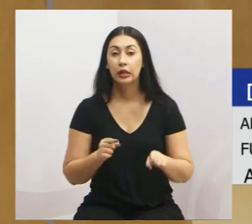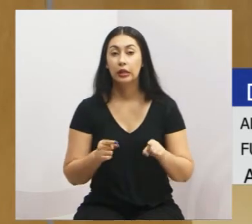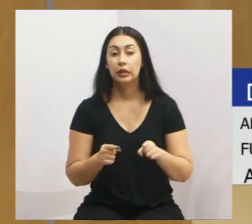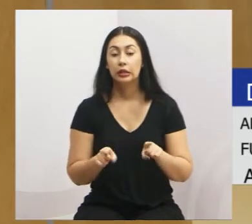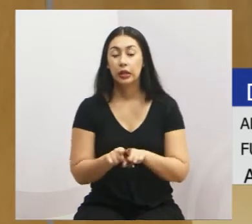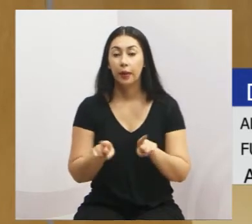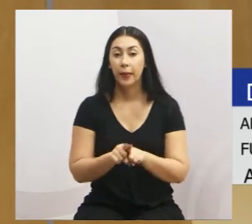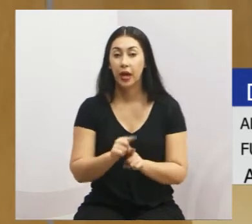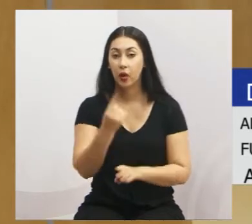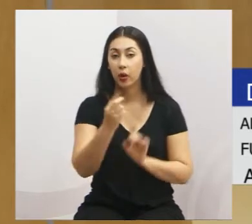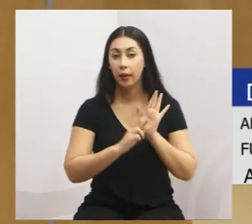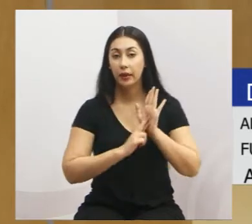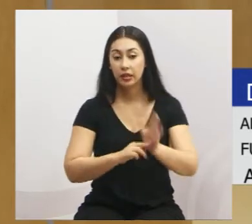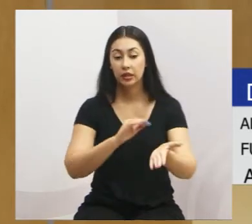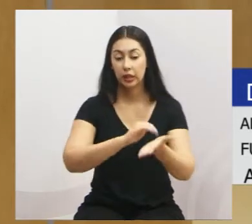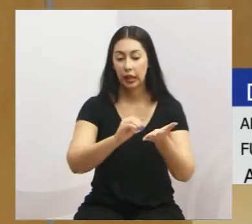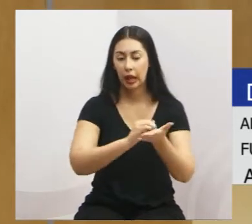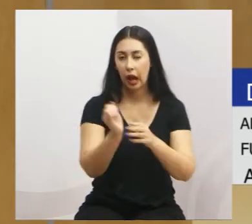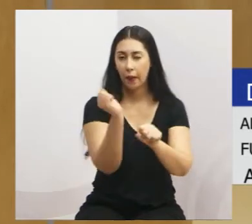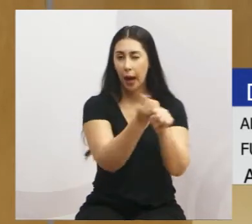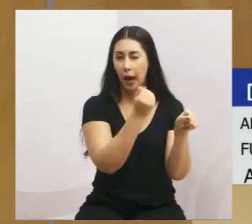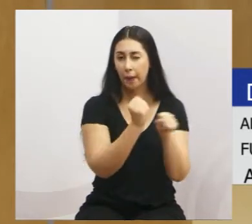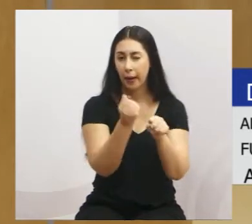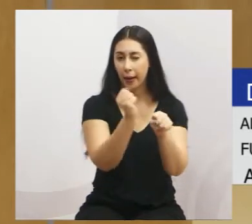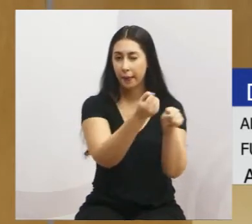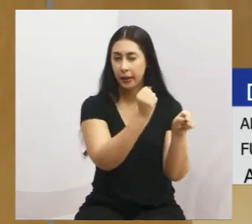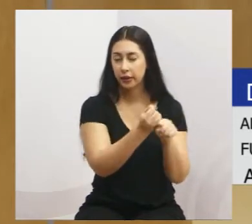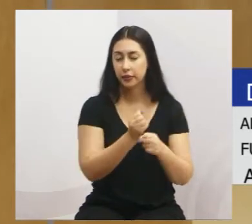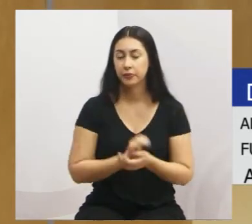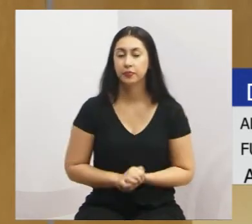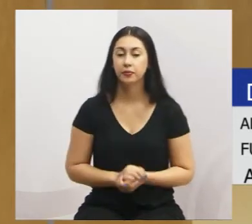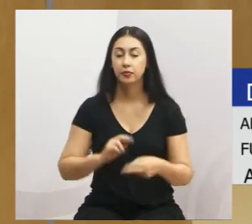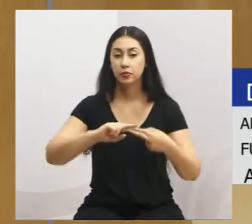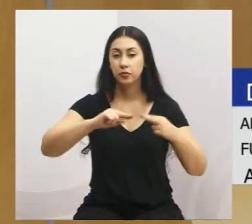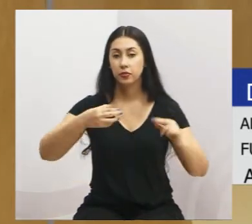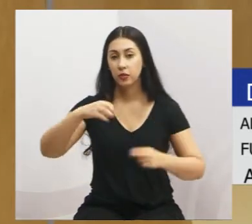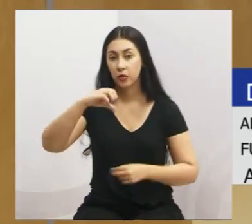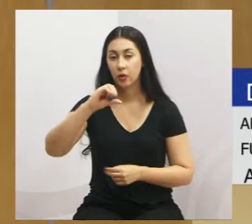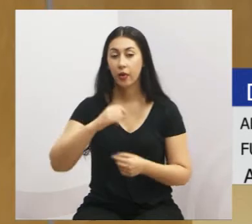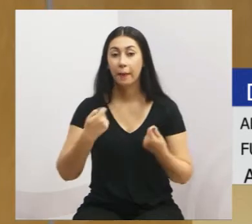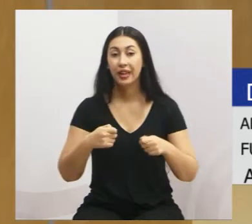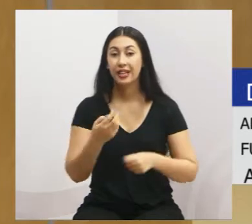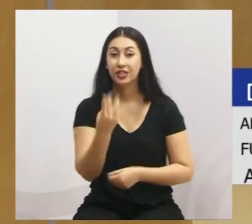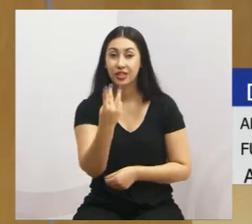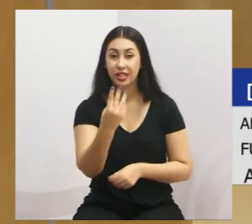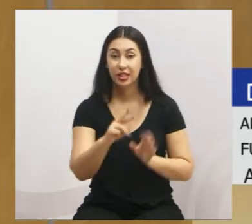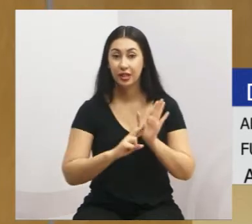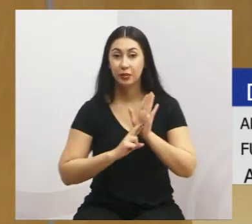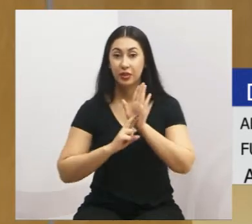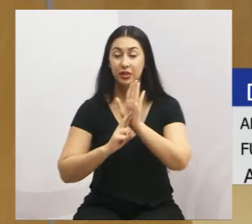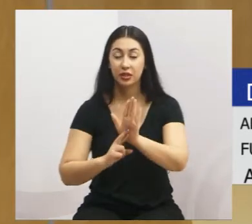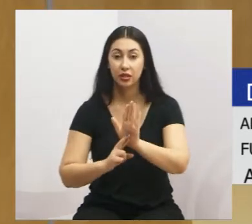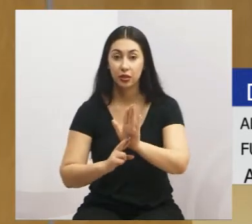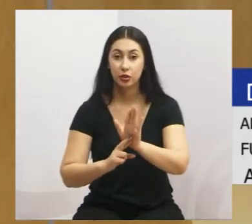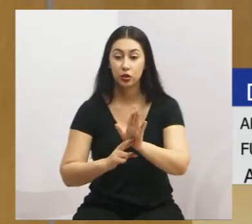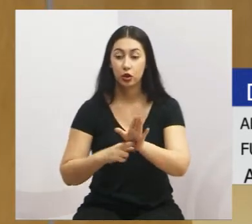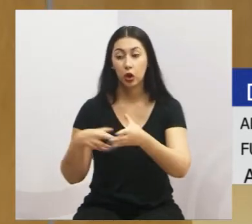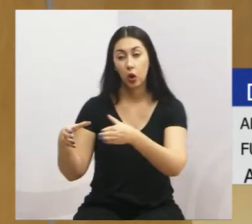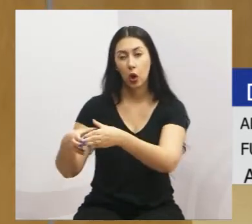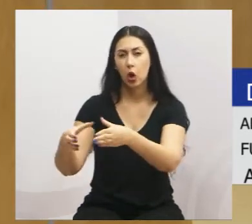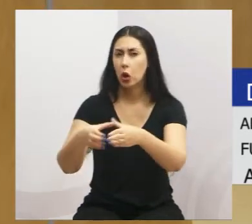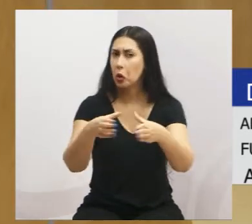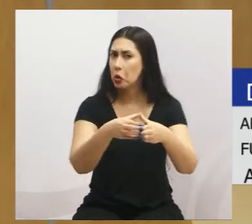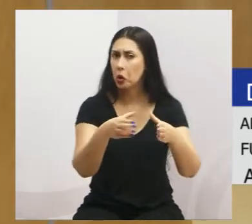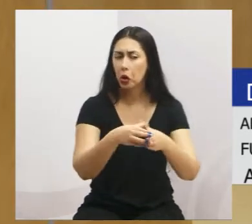de Infraestrutura Municipal. Inciso 9. Três representantes de entidades comunitárias e